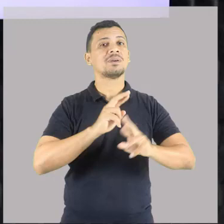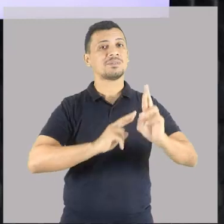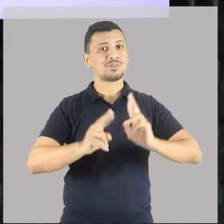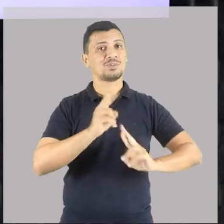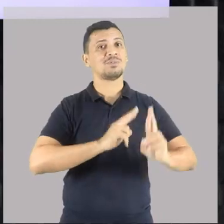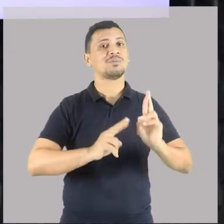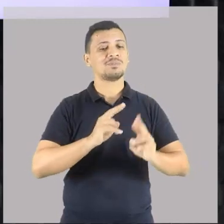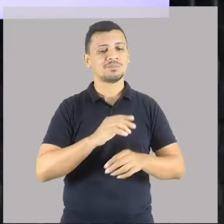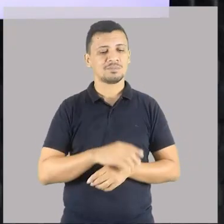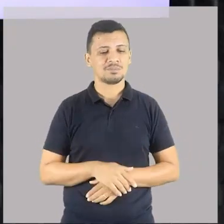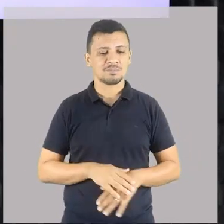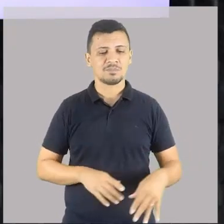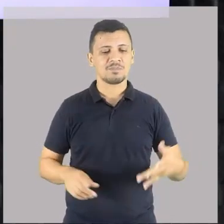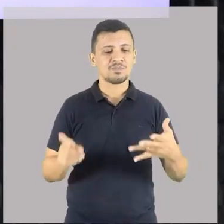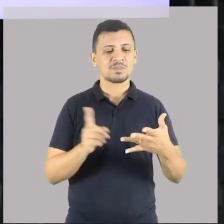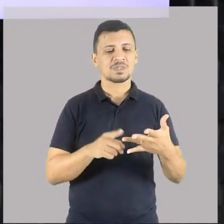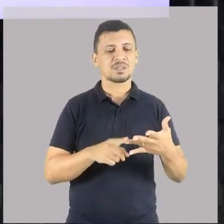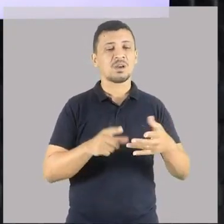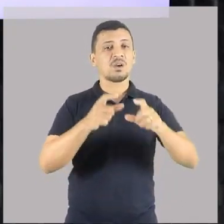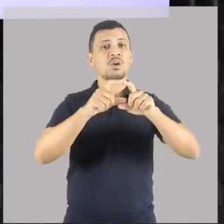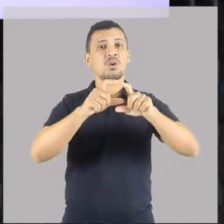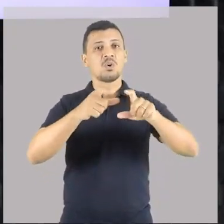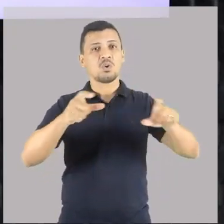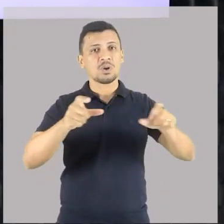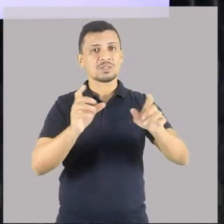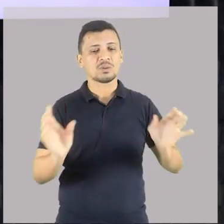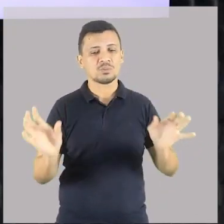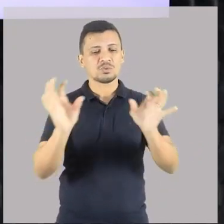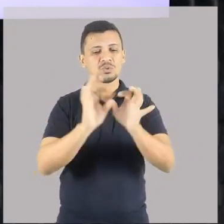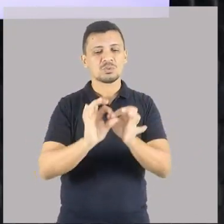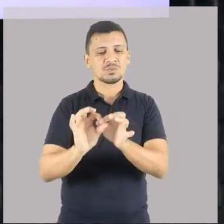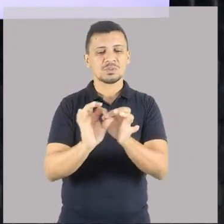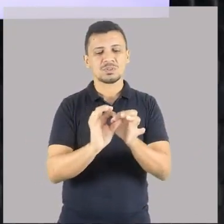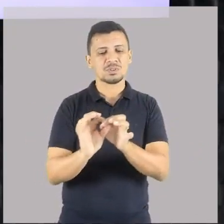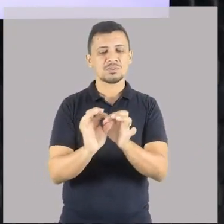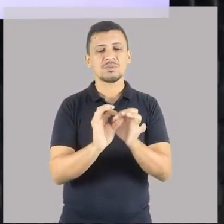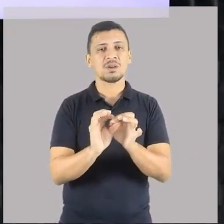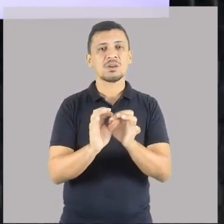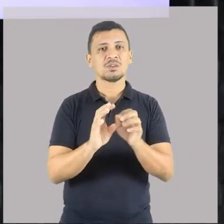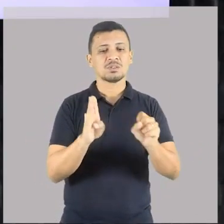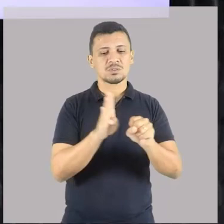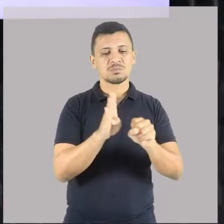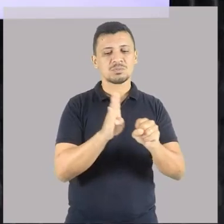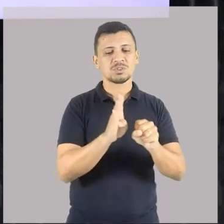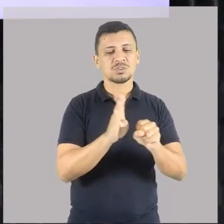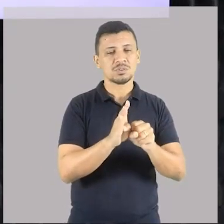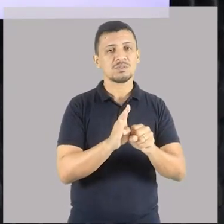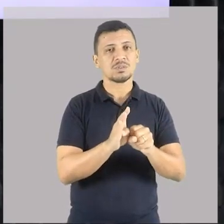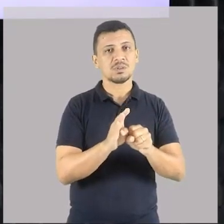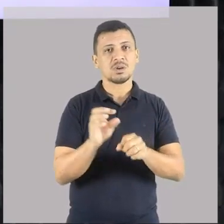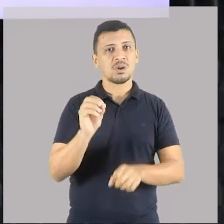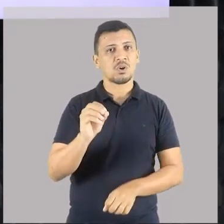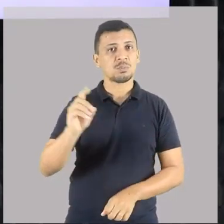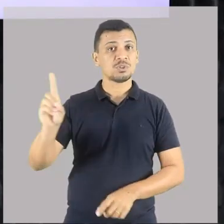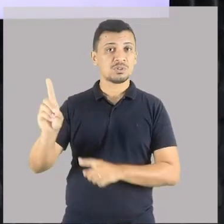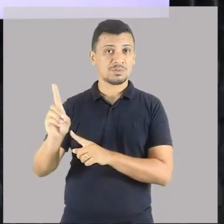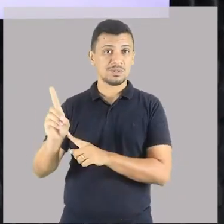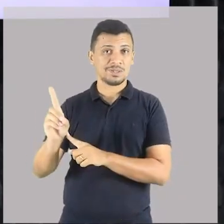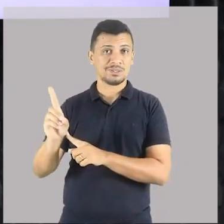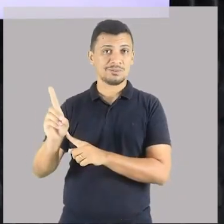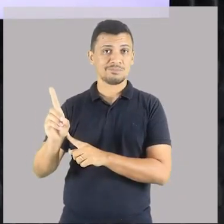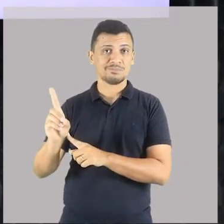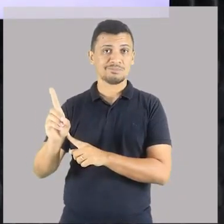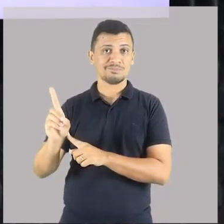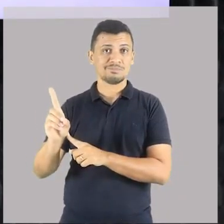relativo, tá? Letra D, oração subordinada substantiva? Sim, mas ele afirma objetiva direta.